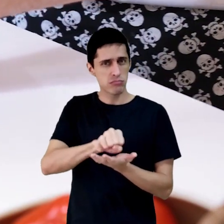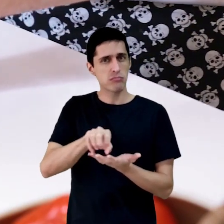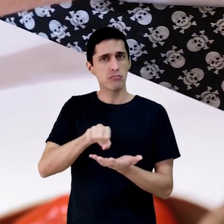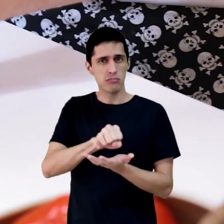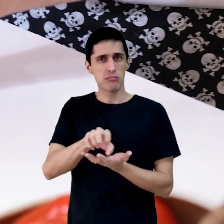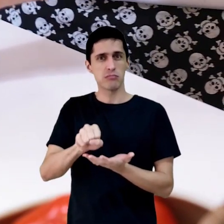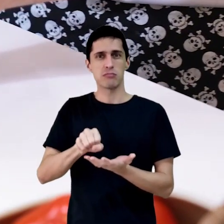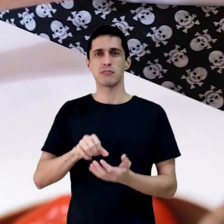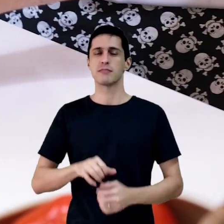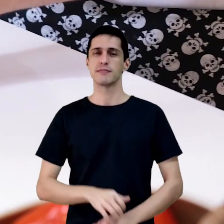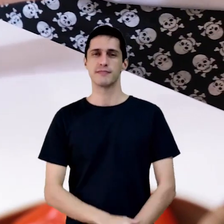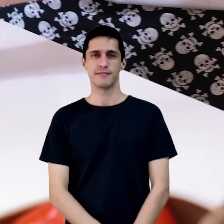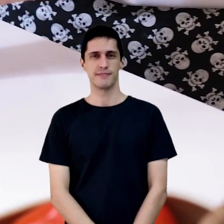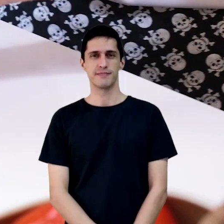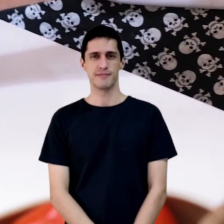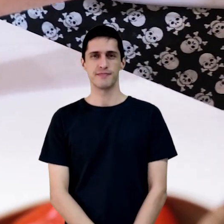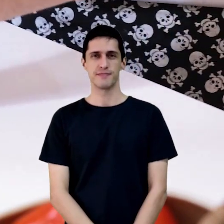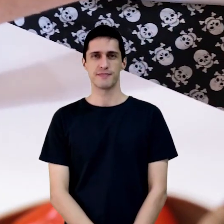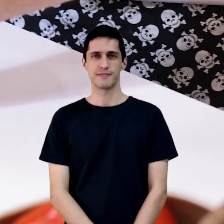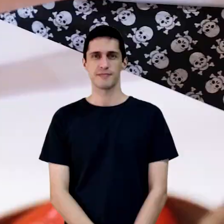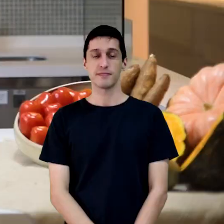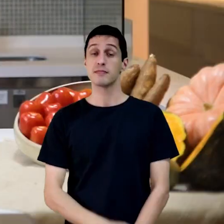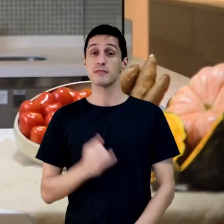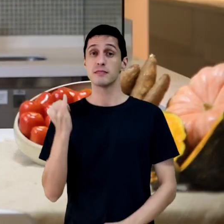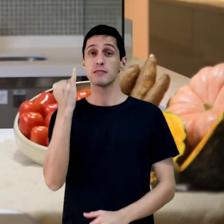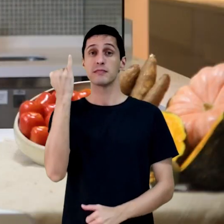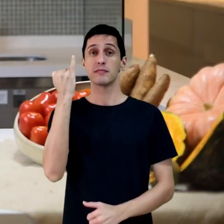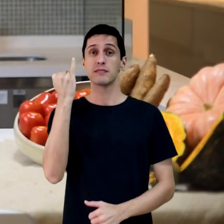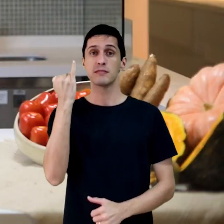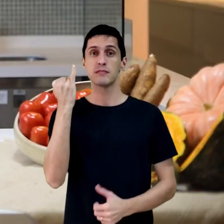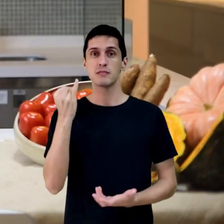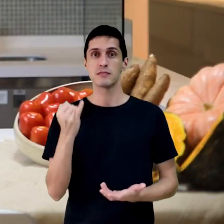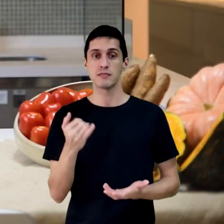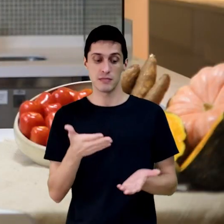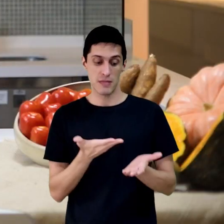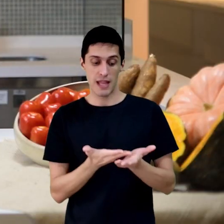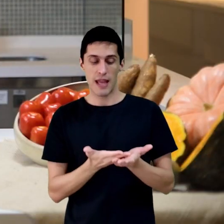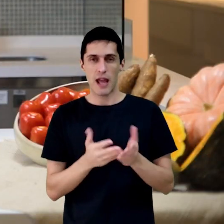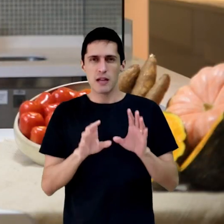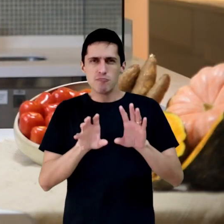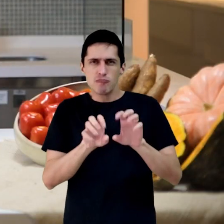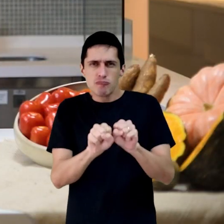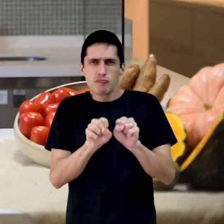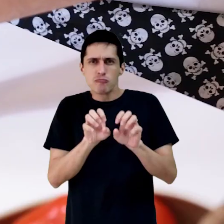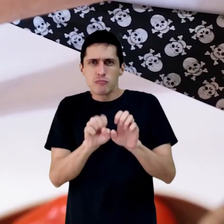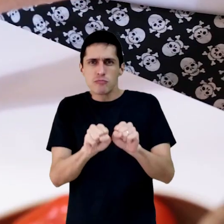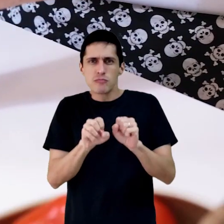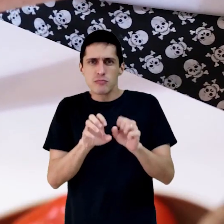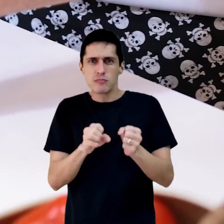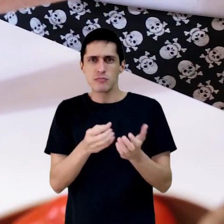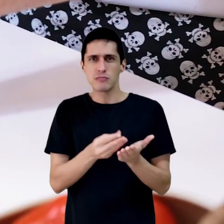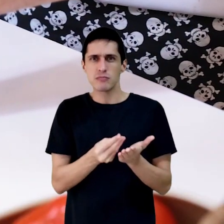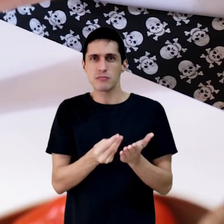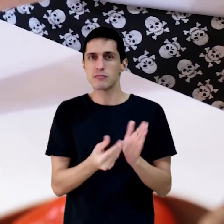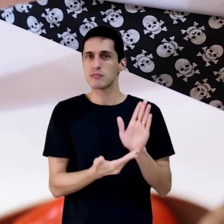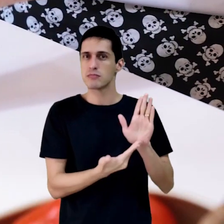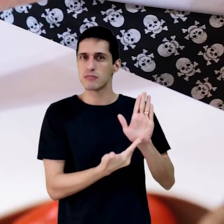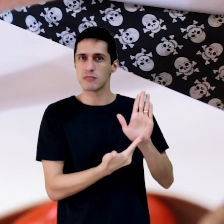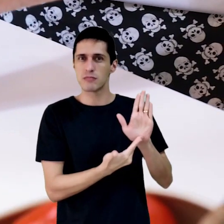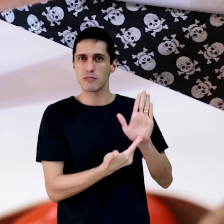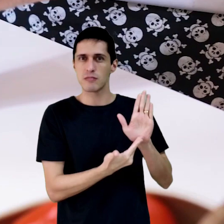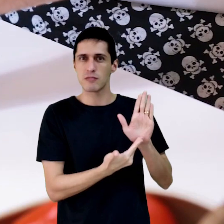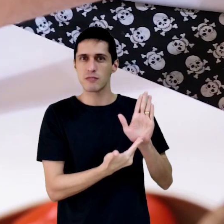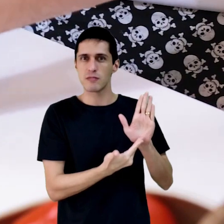dar uma sovada. O importante é que ela deliga, ó, mostrando aqui pra vocês, ó.